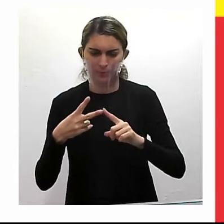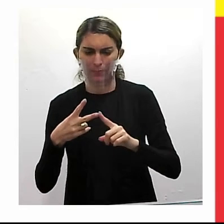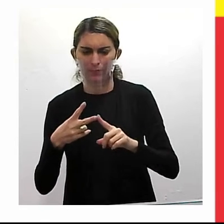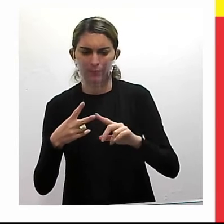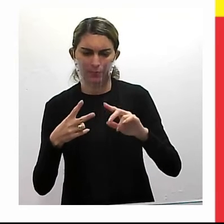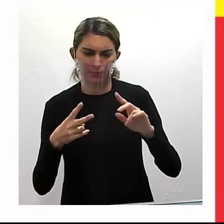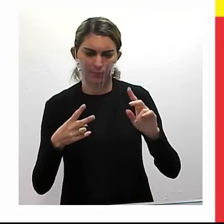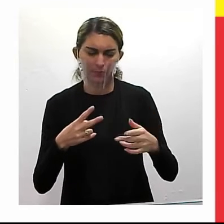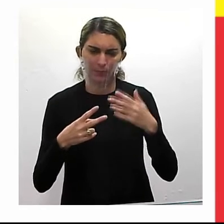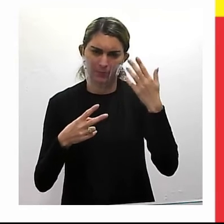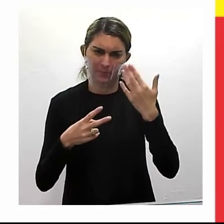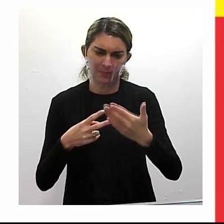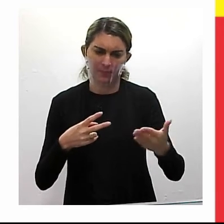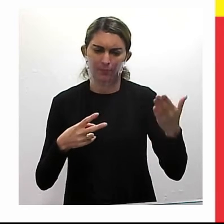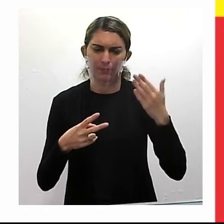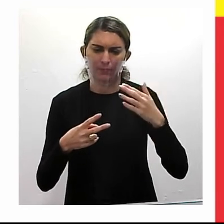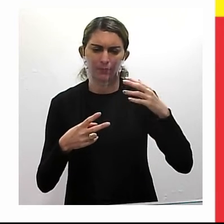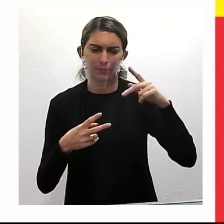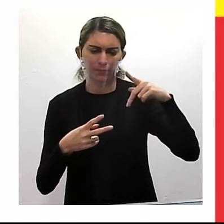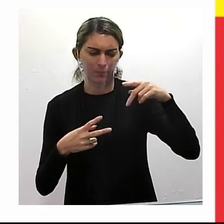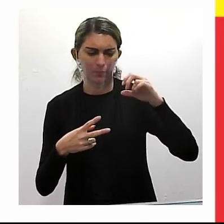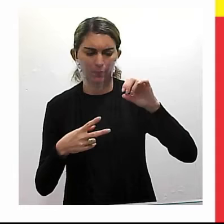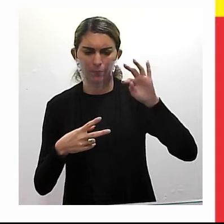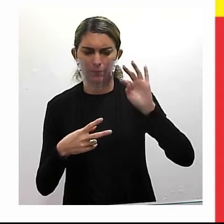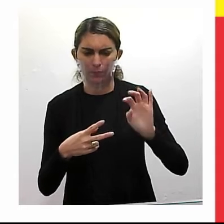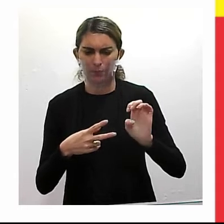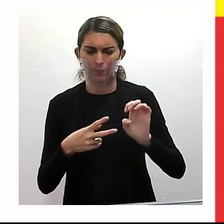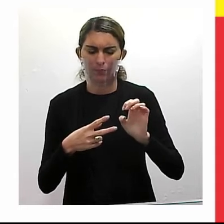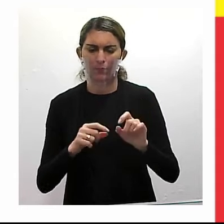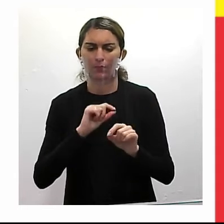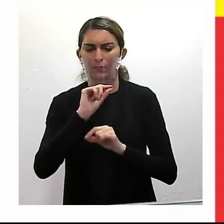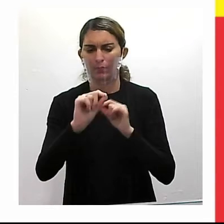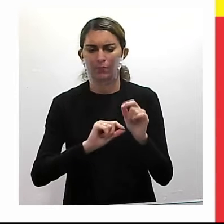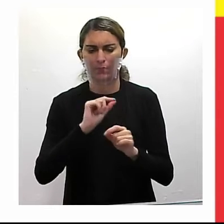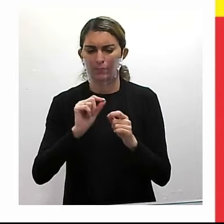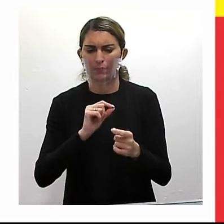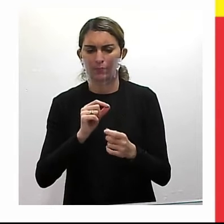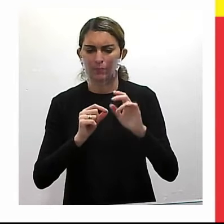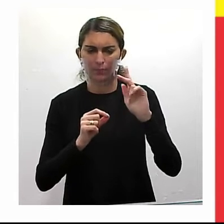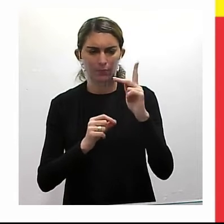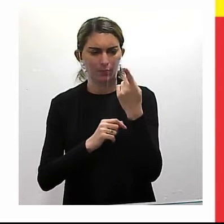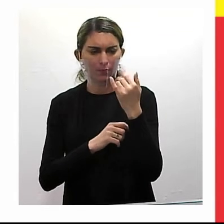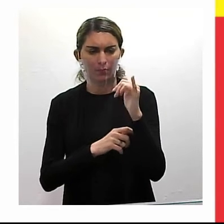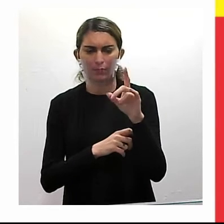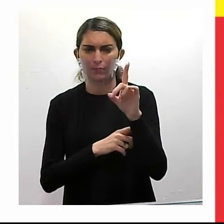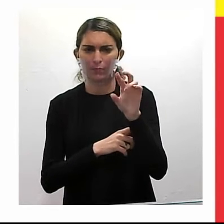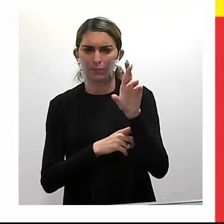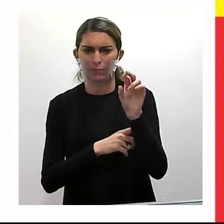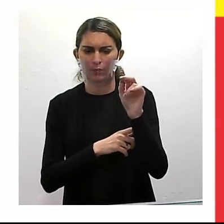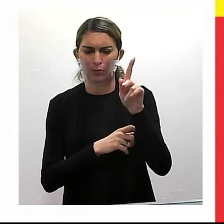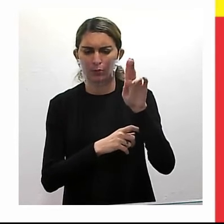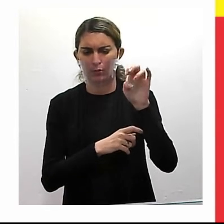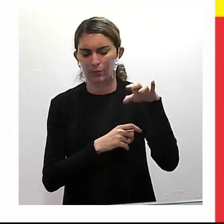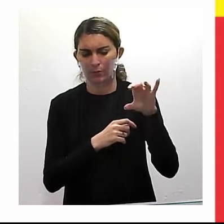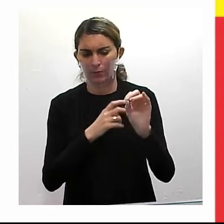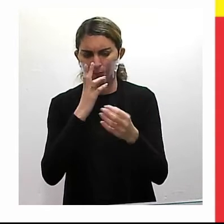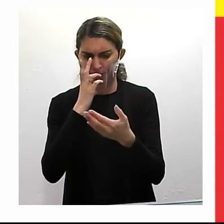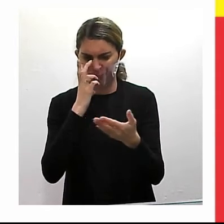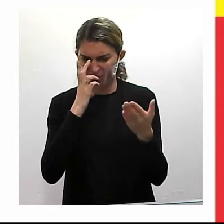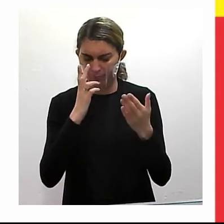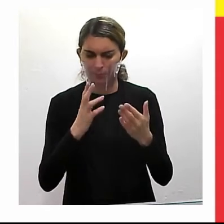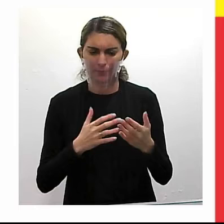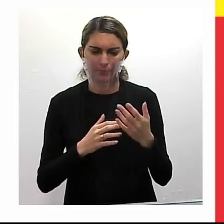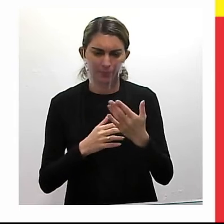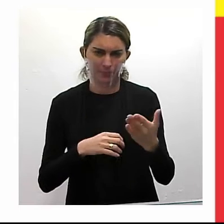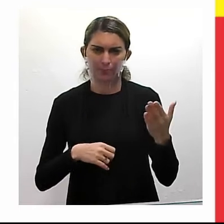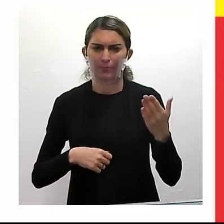eu tenho a famosa ponte de hidrogênio. Não é isso, pessoal? Então,